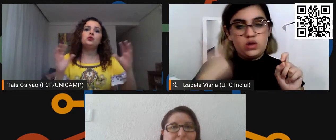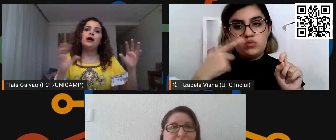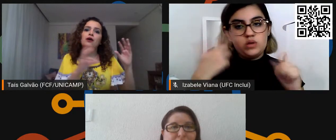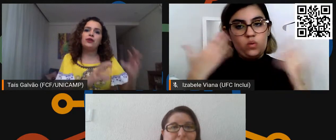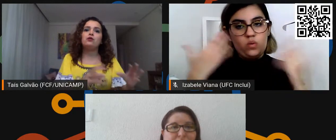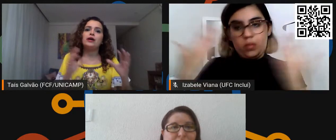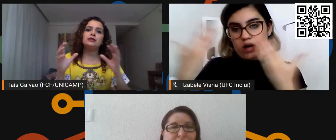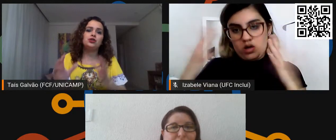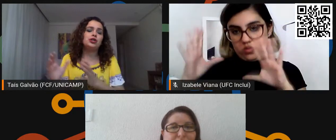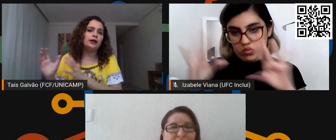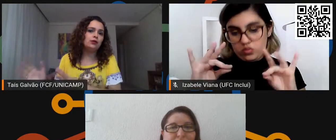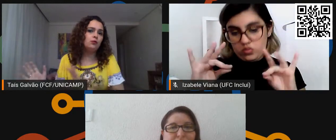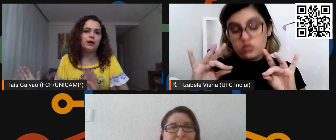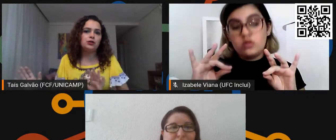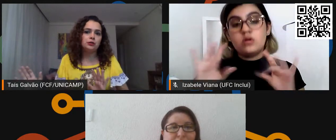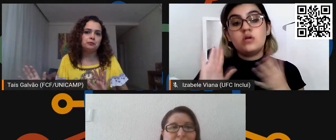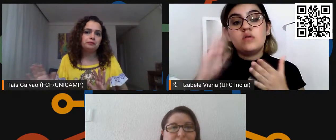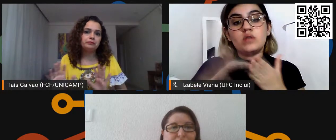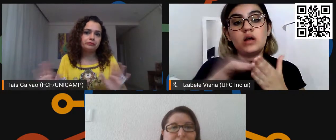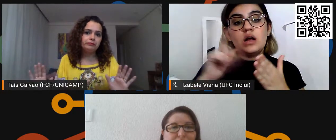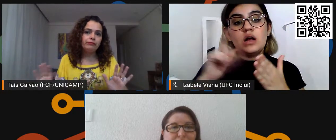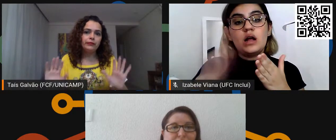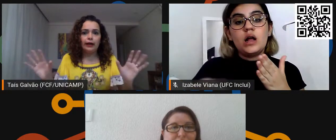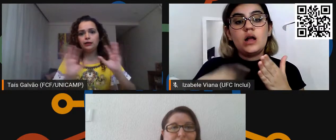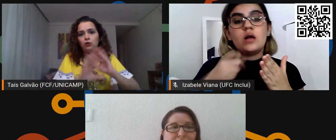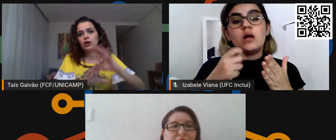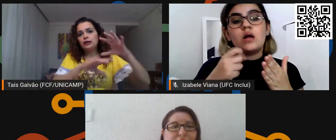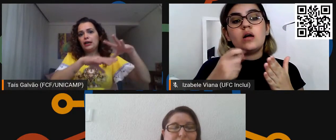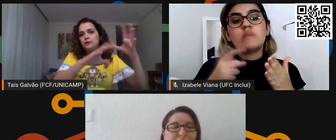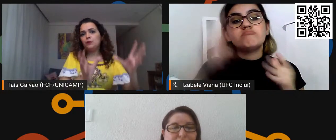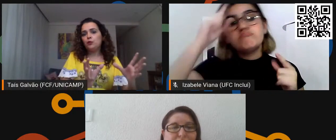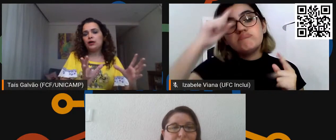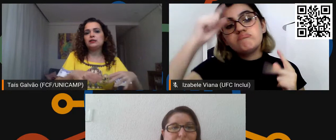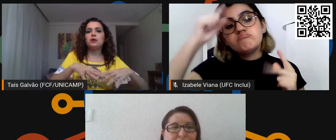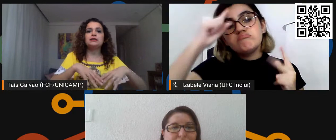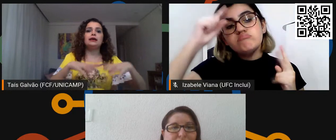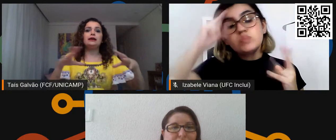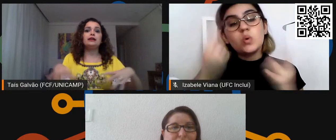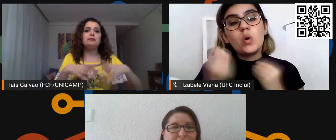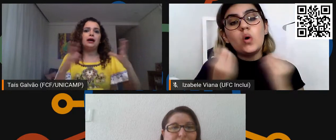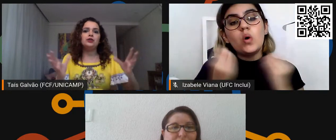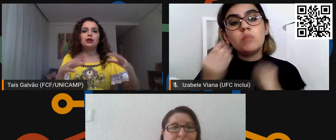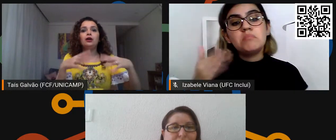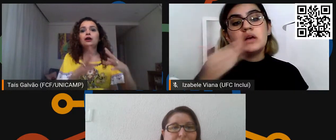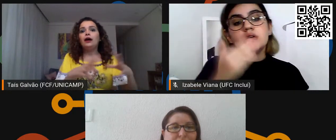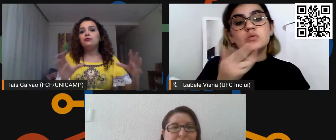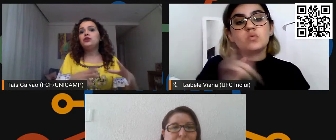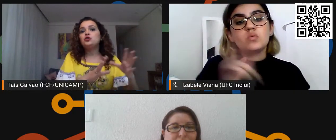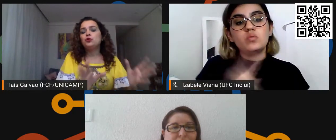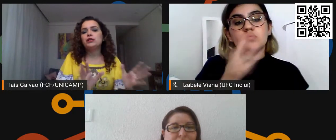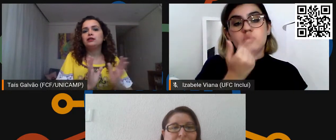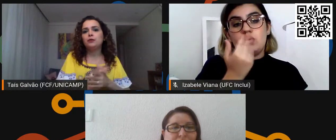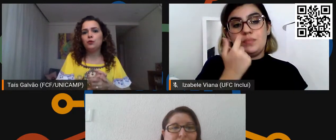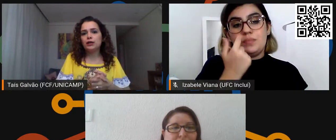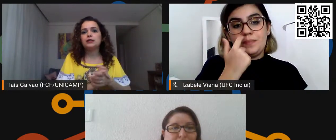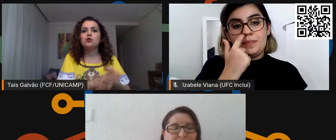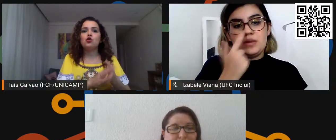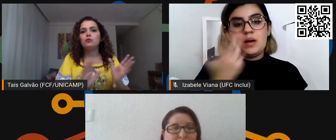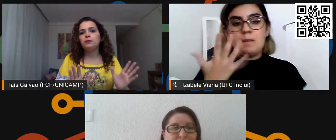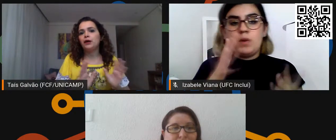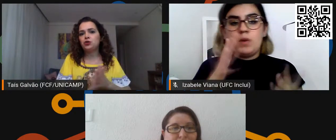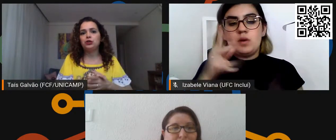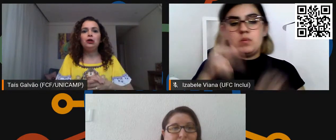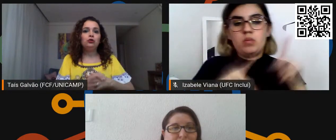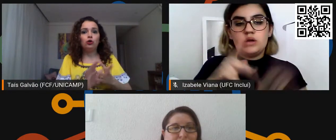meu desfecho é a frequência de dieta com peixe. Né? Então, na minha população brasileira, em média, 20% da